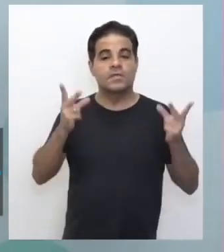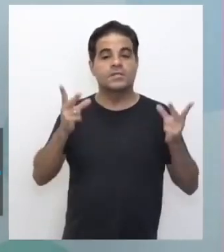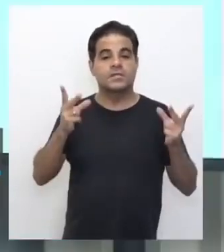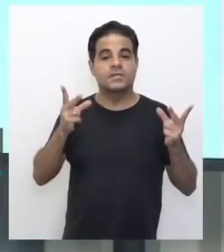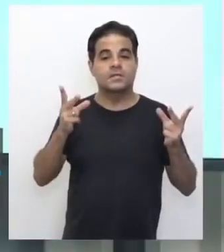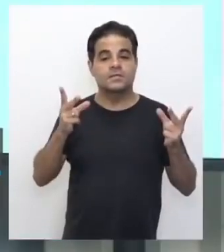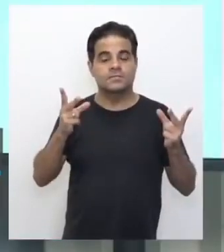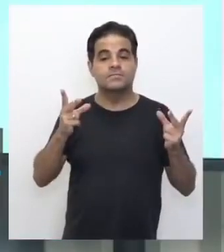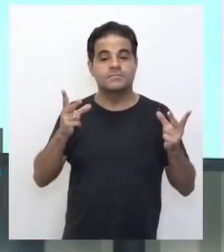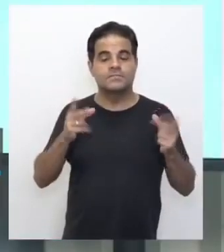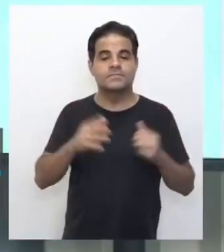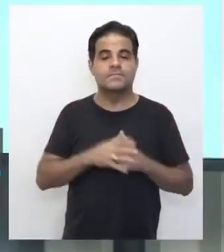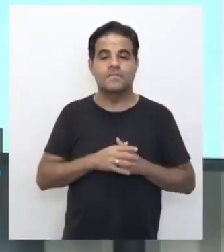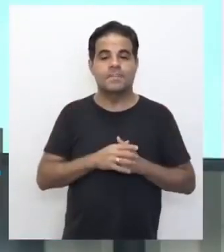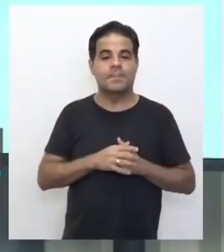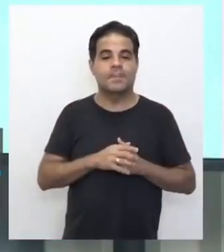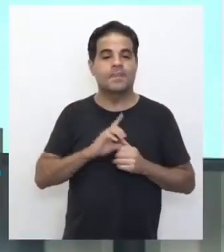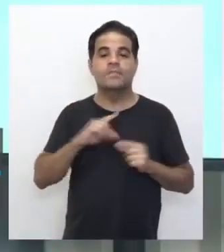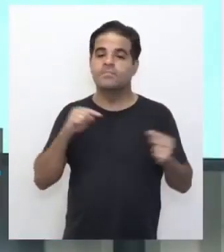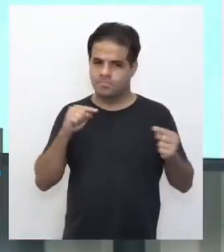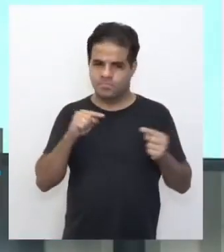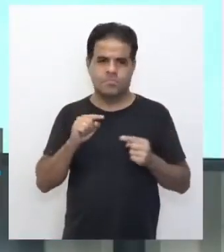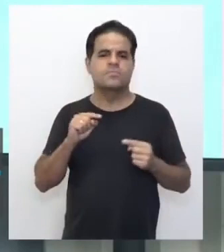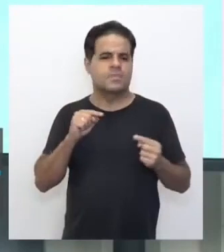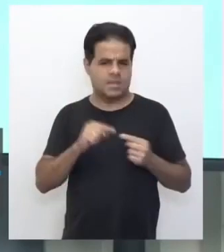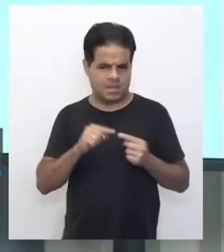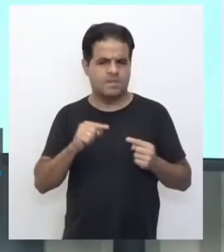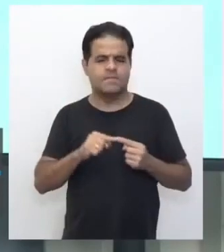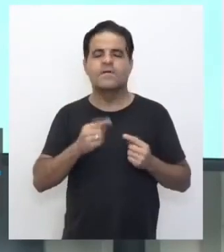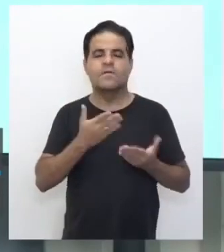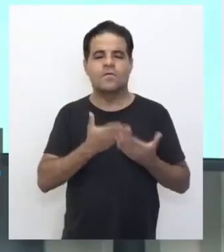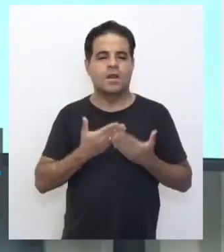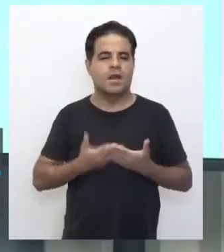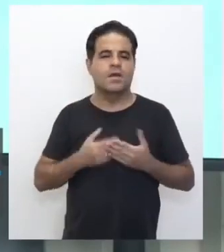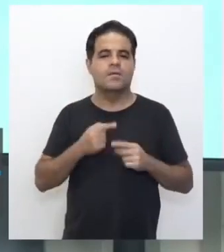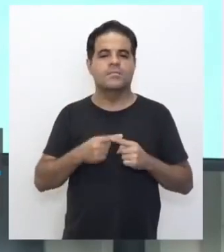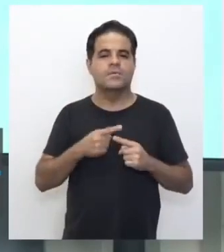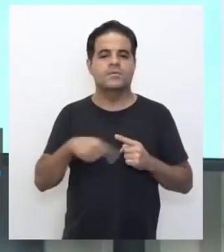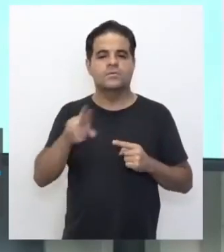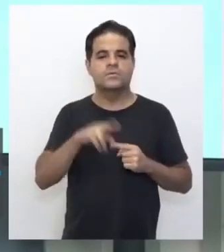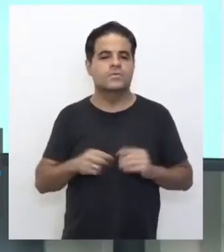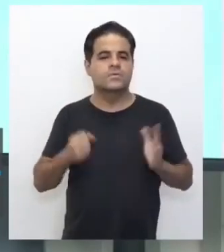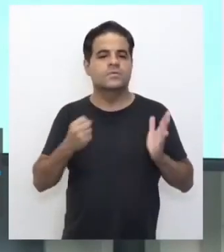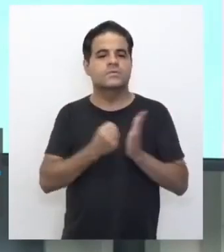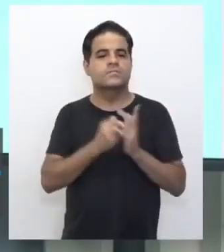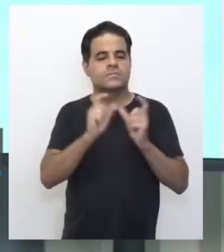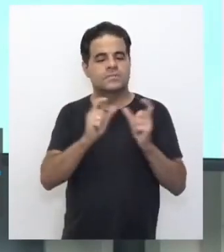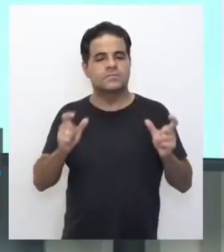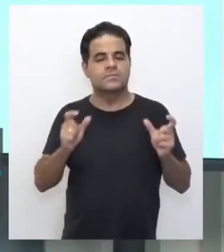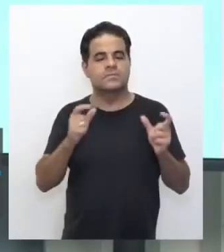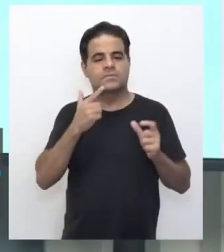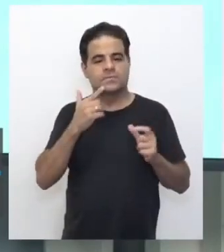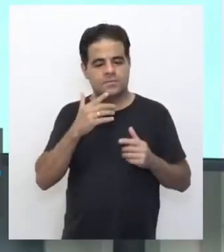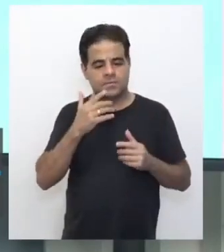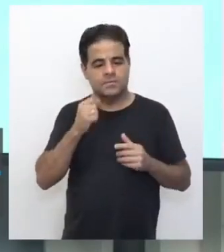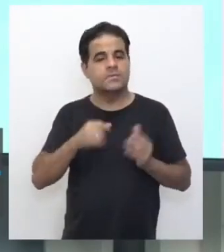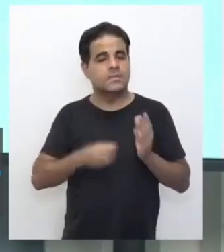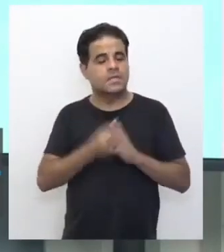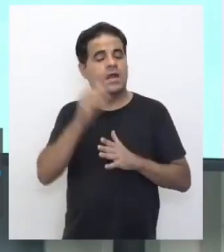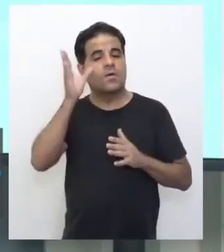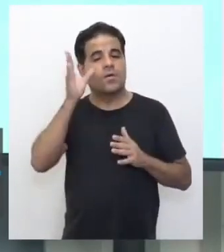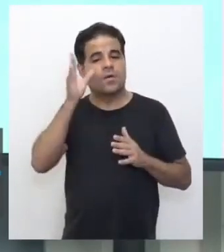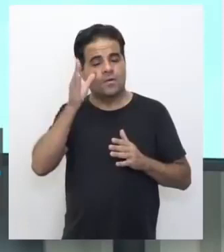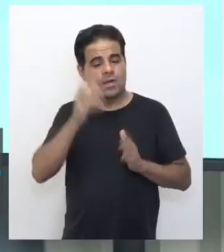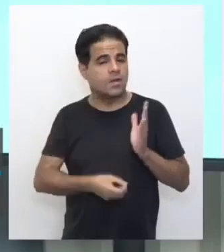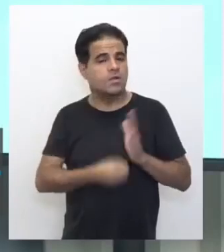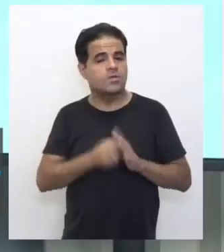Vendeu. Não é que não tem a ver com a aula, tem sim, tem, porque essa questão do uso das marcas linguísticas, né, para poder criar curiosidade, e criou